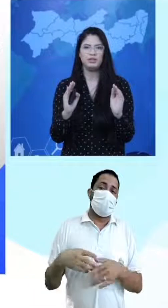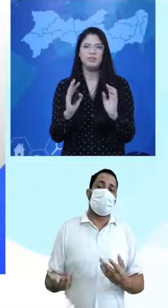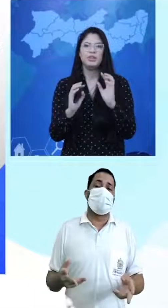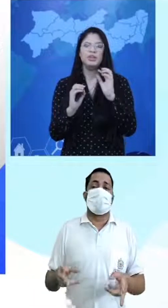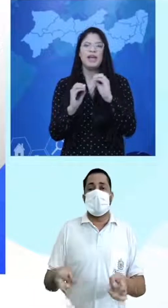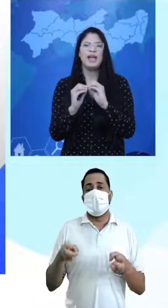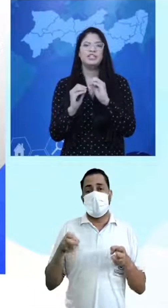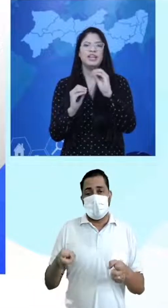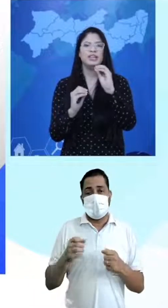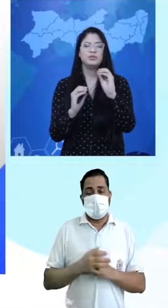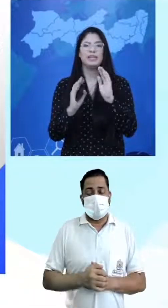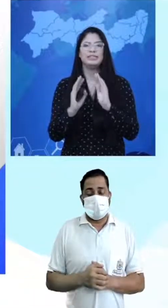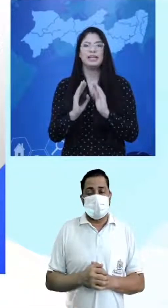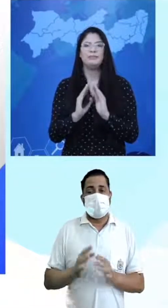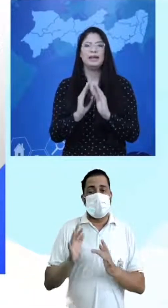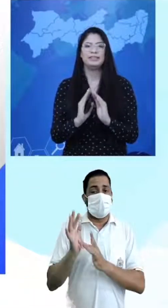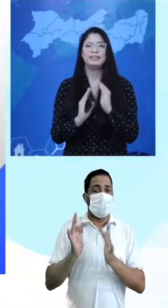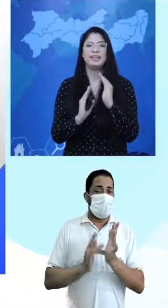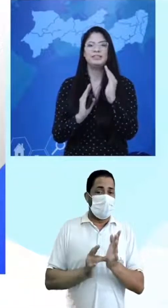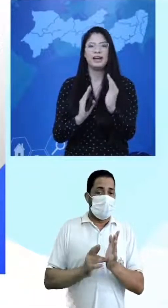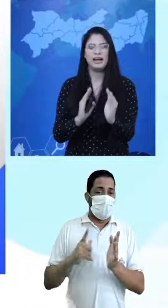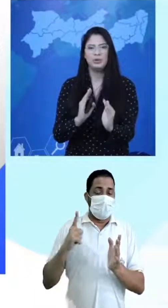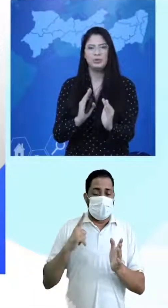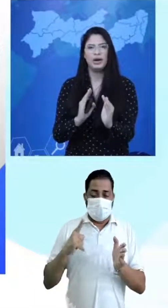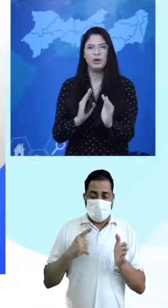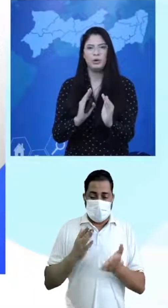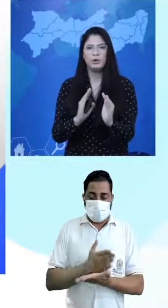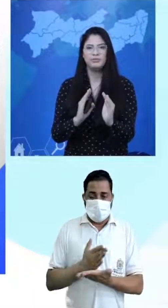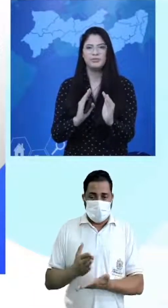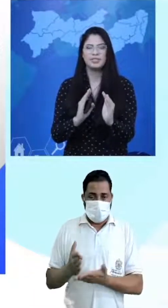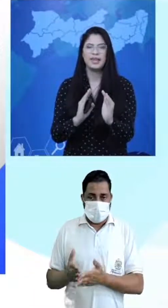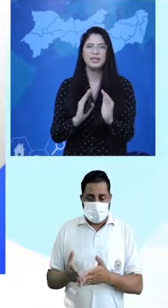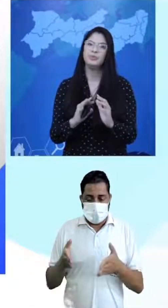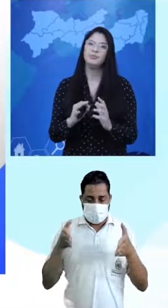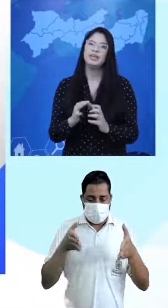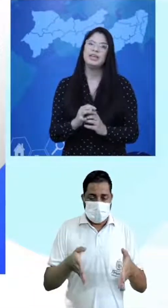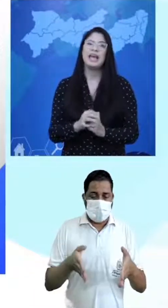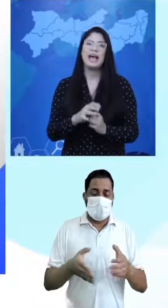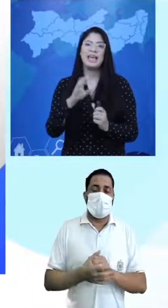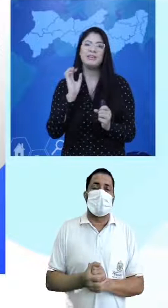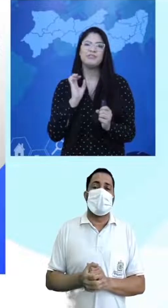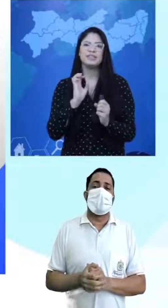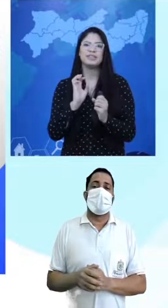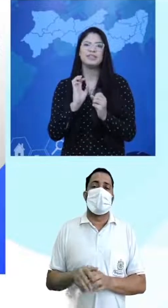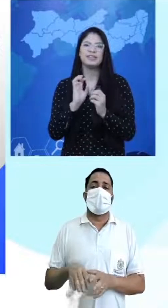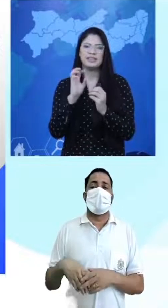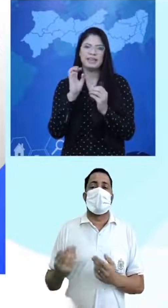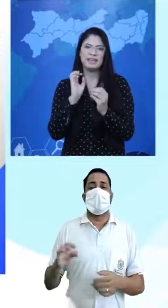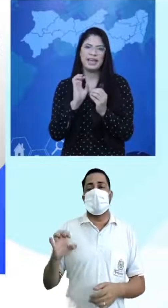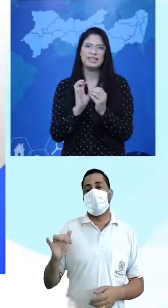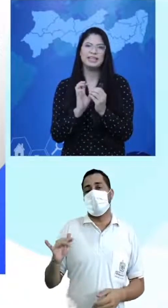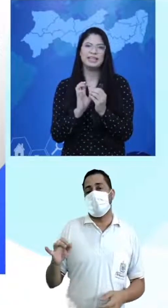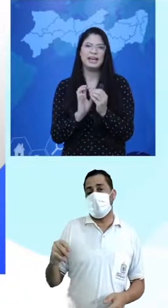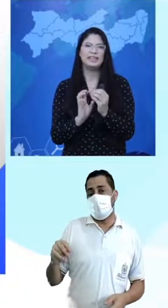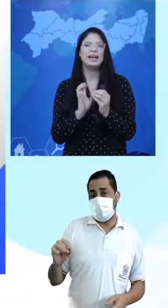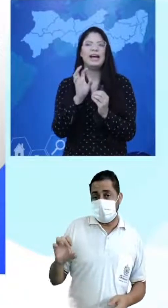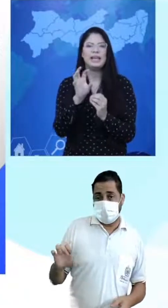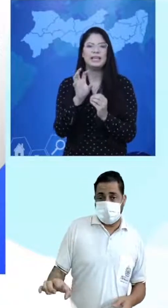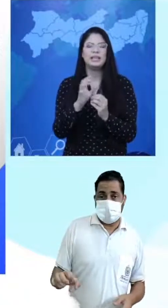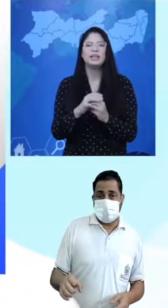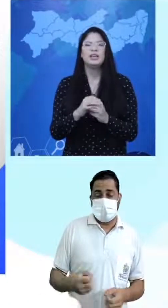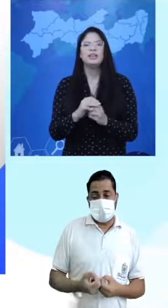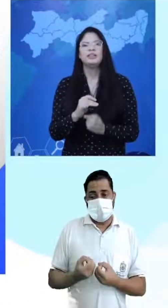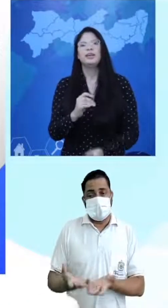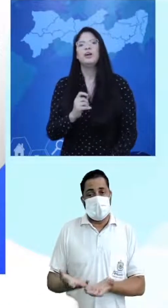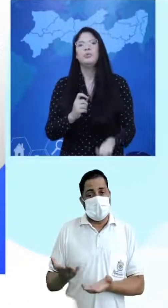que Jesus está na parte central da obra, certo? E a ênfase queria ser dada a